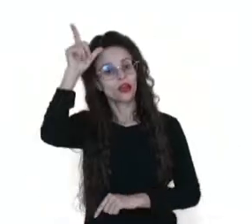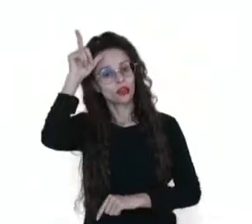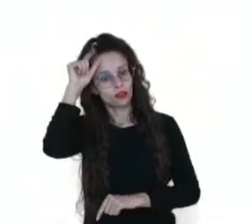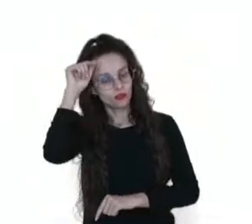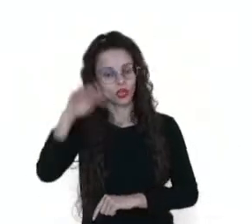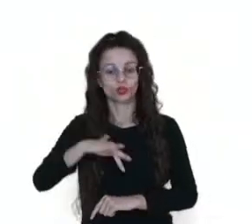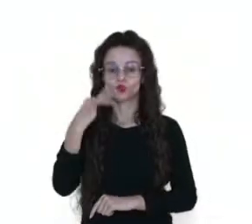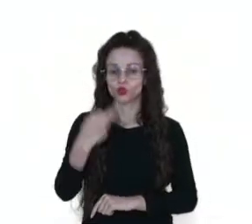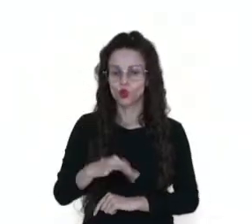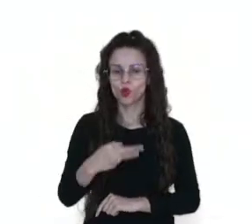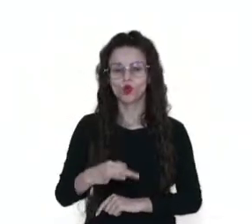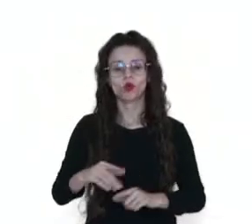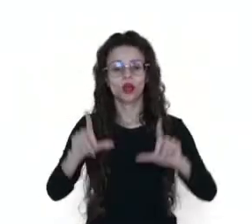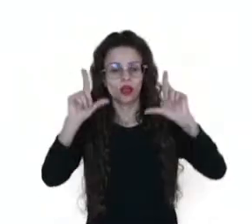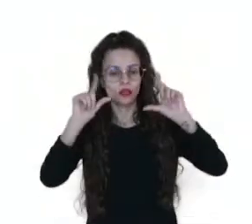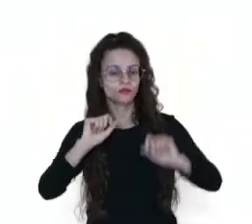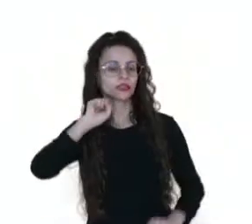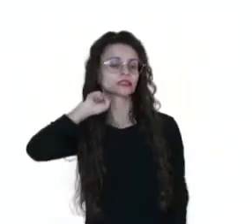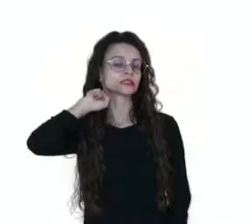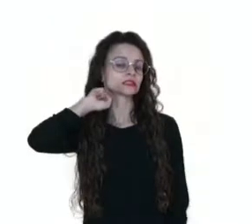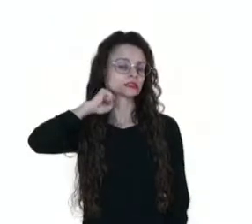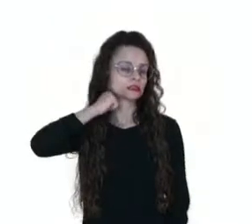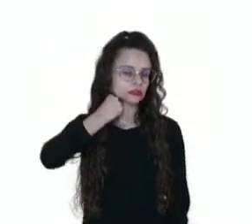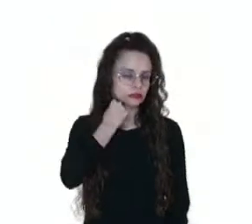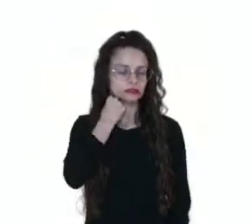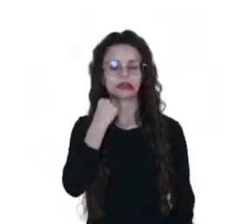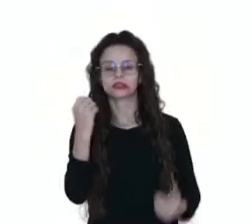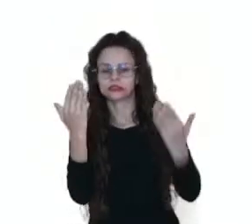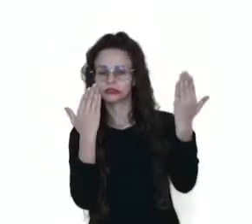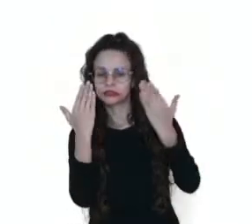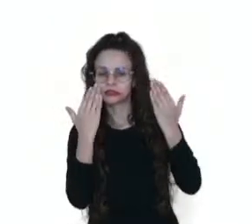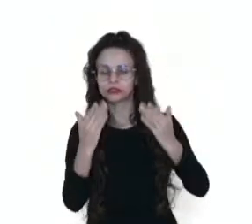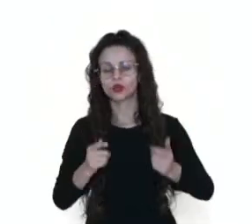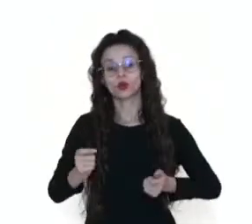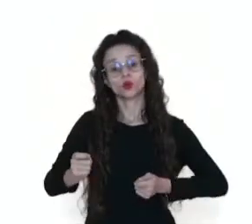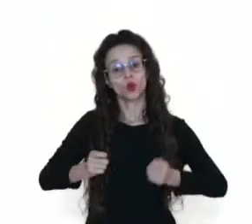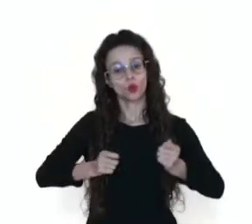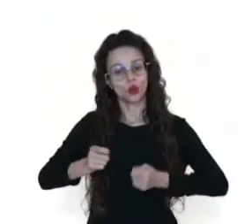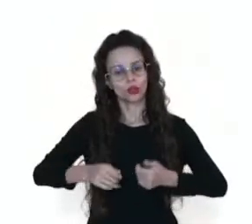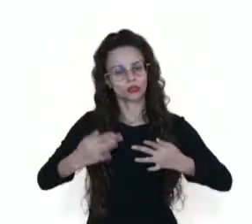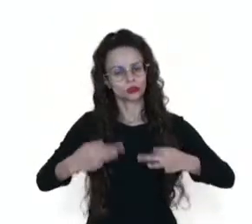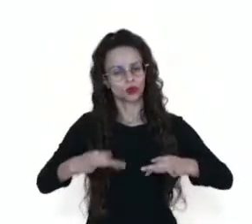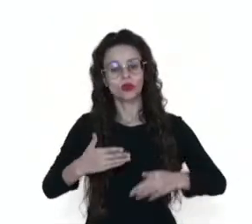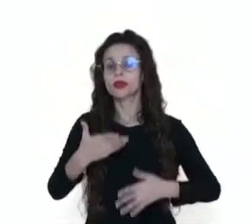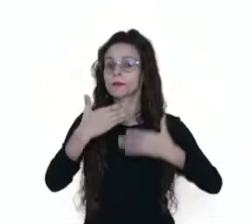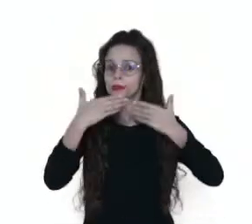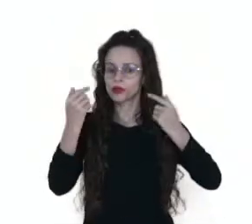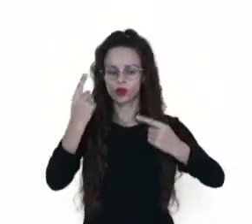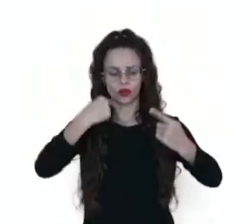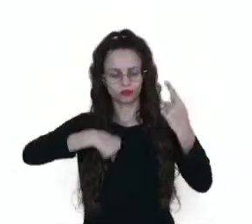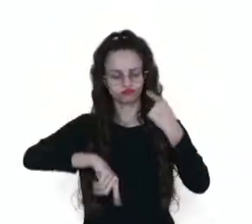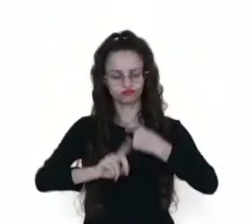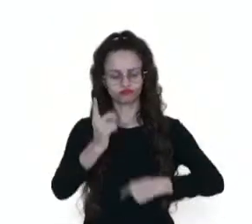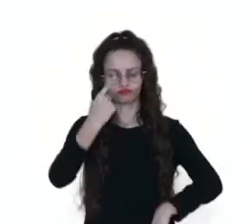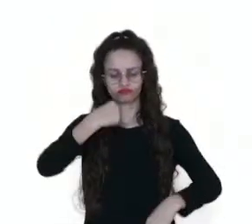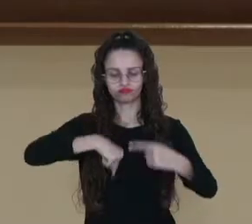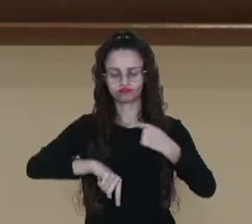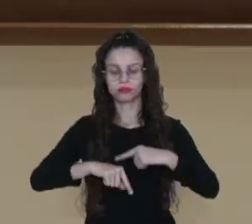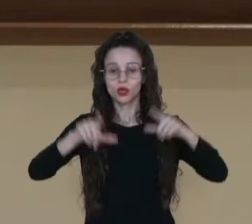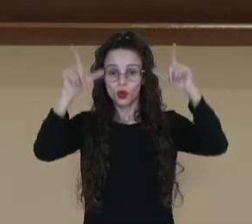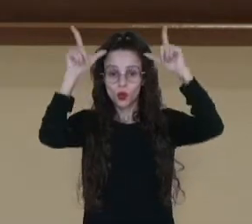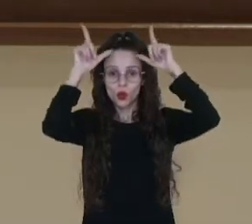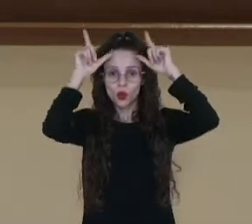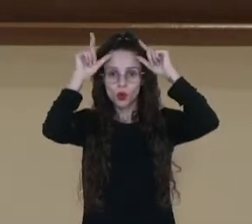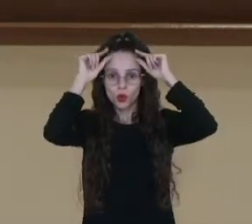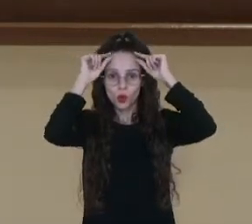físicos, aliviar o estresse psicológico, controlar a dor, melhorar a circulação e aliviar a tensão